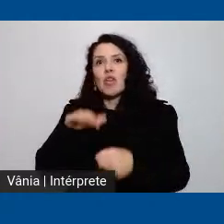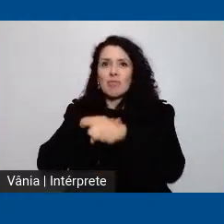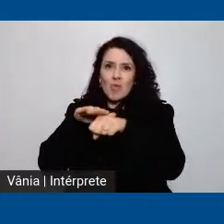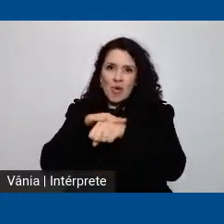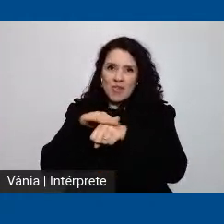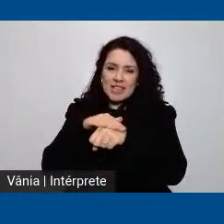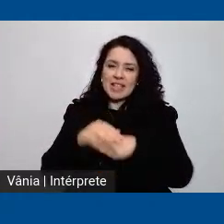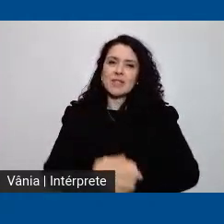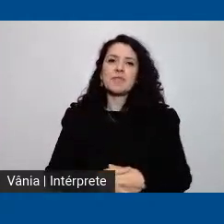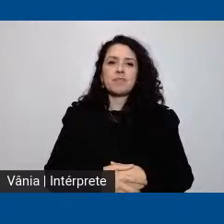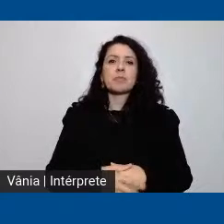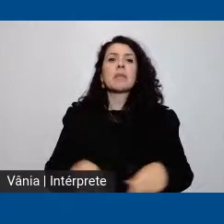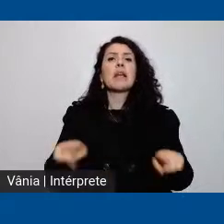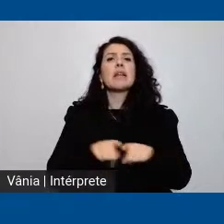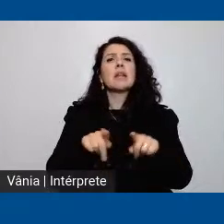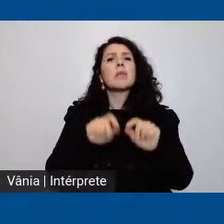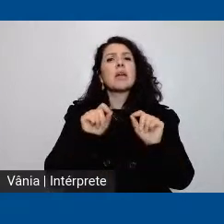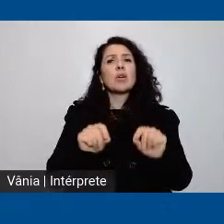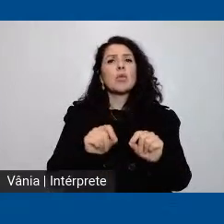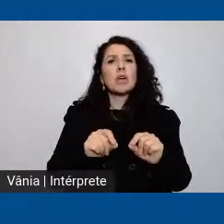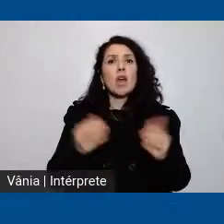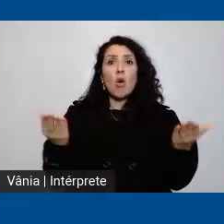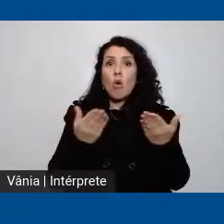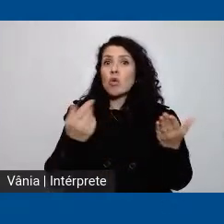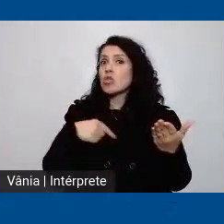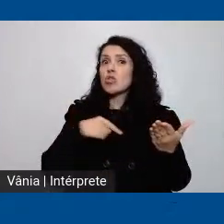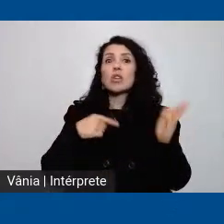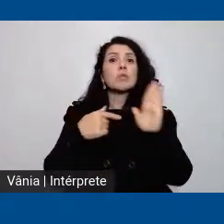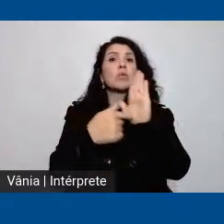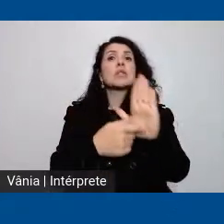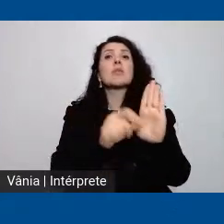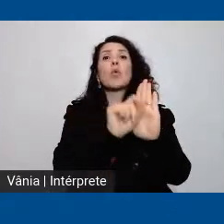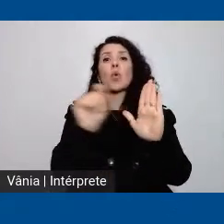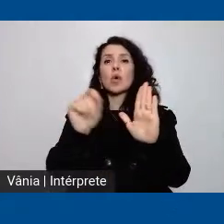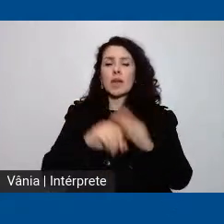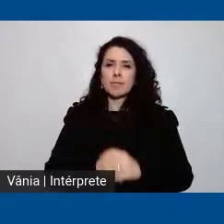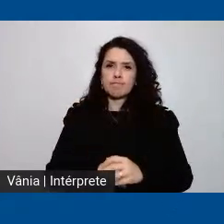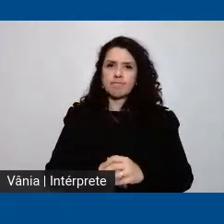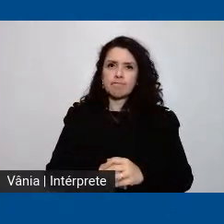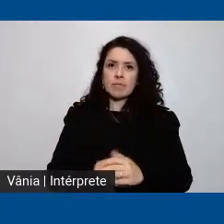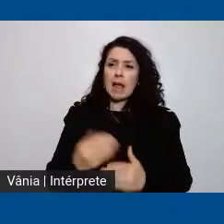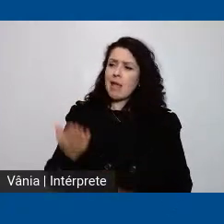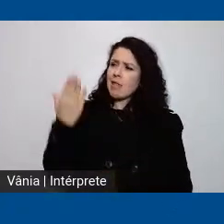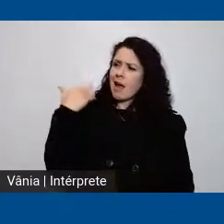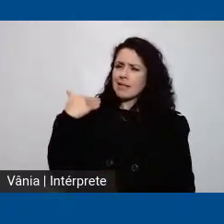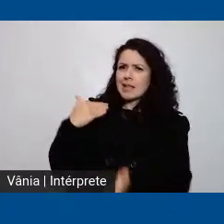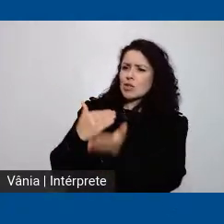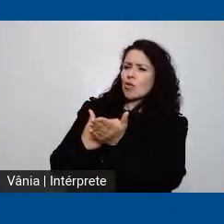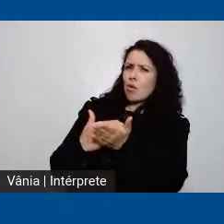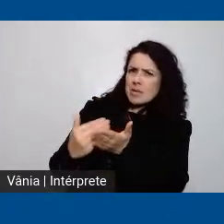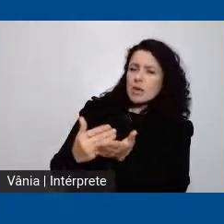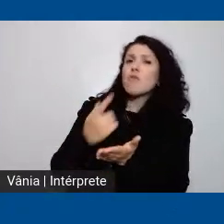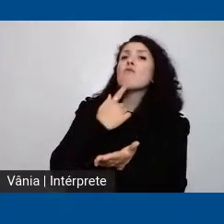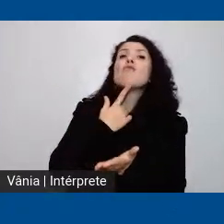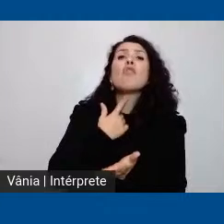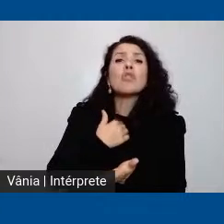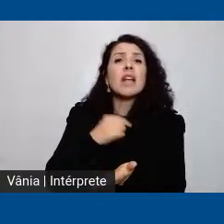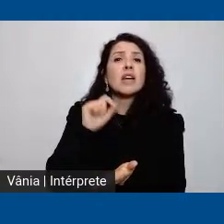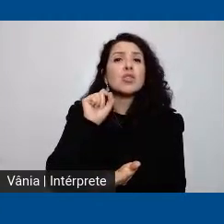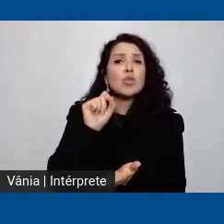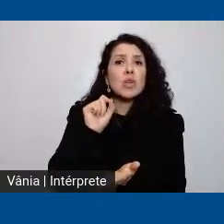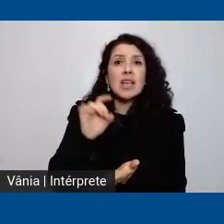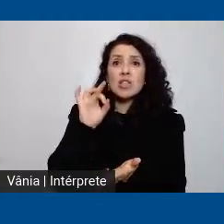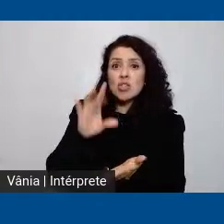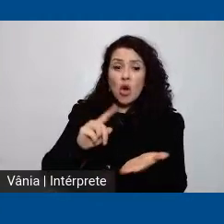um brevíssimo balanço do que hoje entregamos. Quer dizer, inicialmente, a ideia e a vontade era apenas de disponibilizar